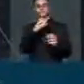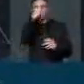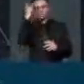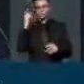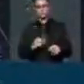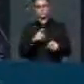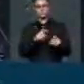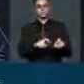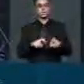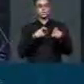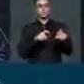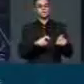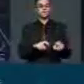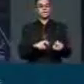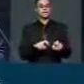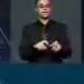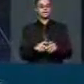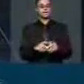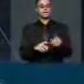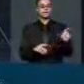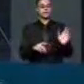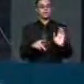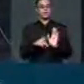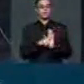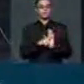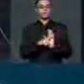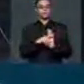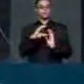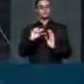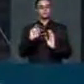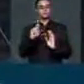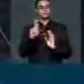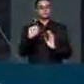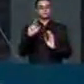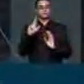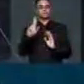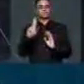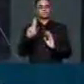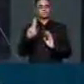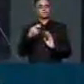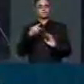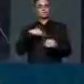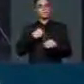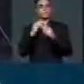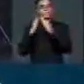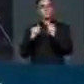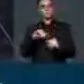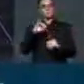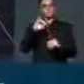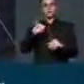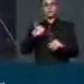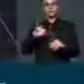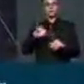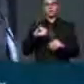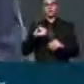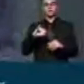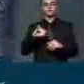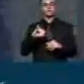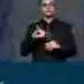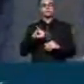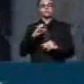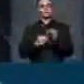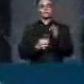entrada novamente na Justiça Federal, pedindo para a Justiça Federal mandar parar com a sua, suspender a sua